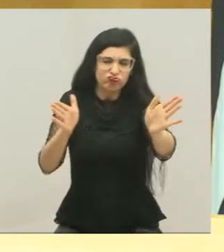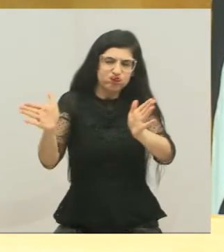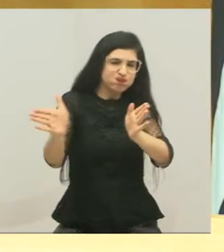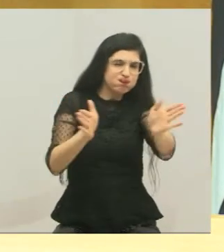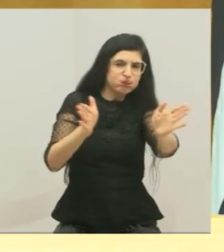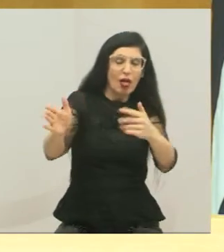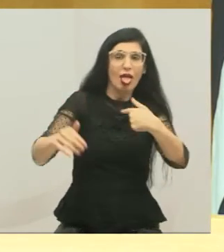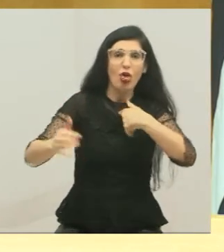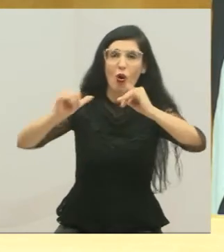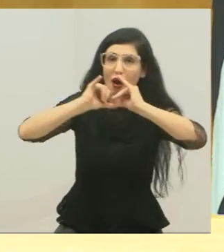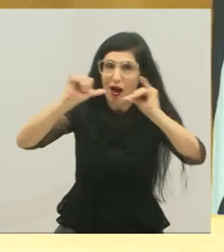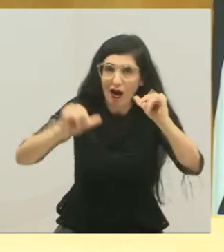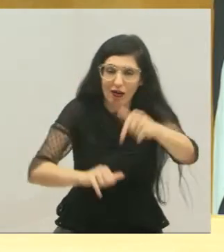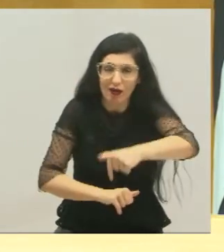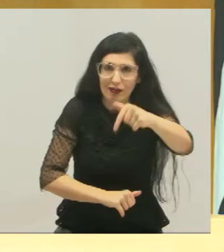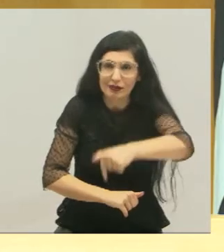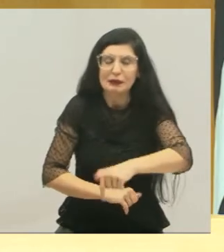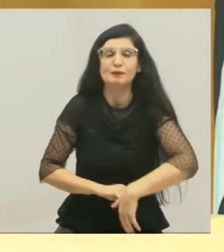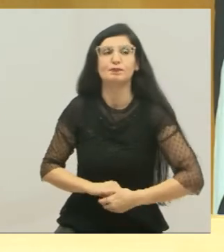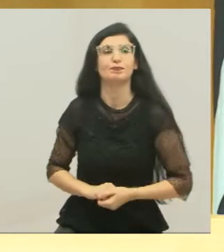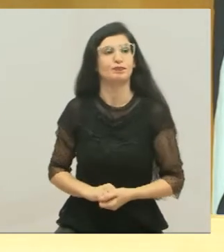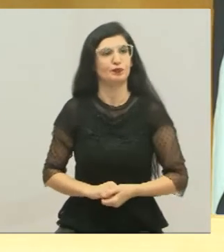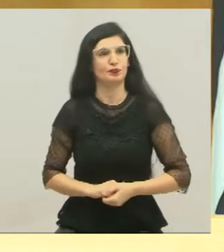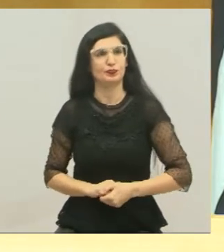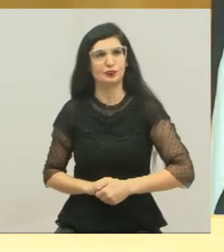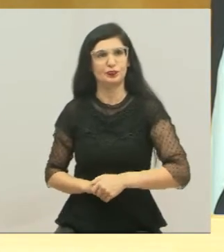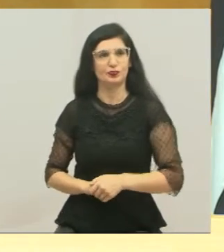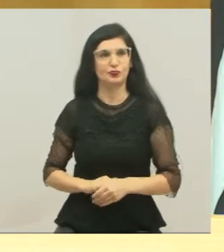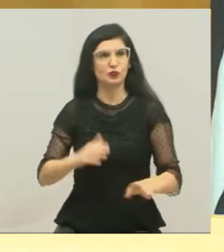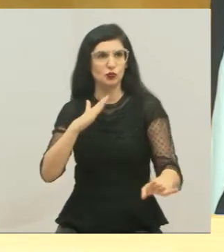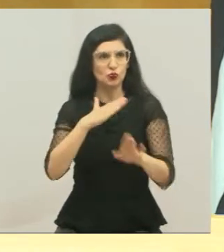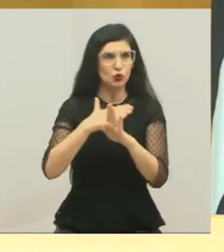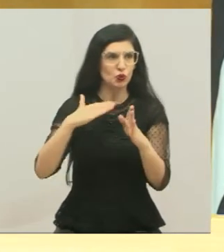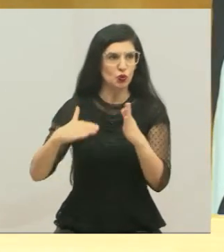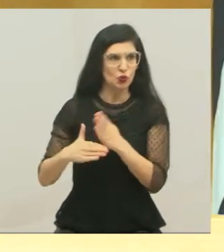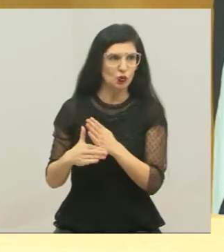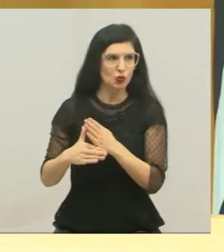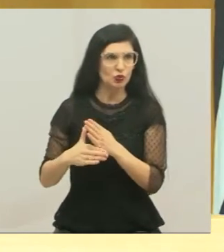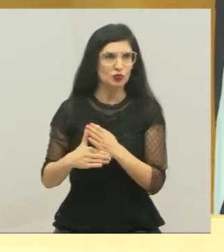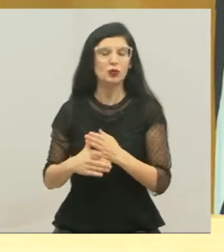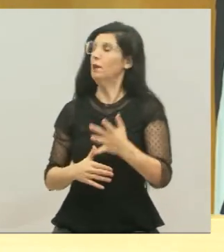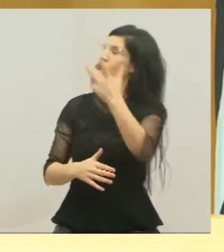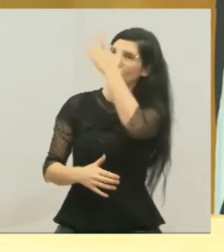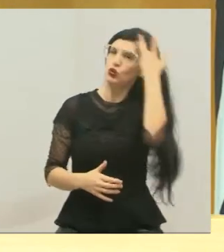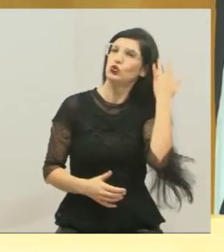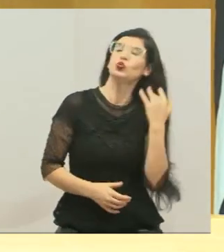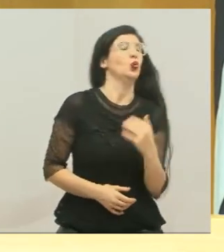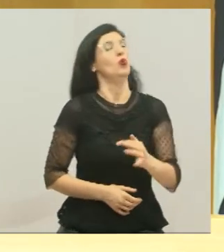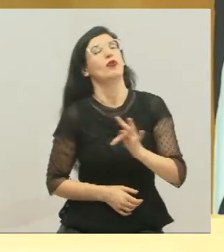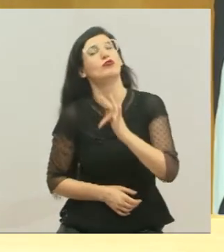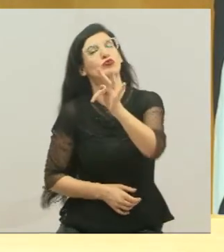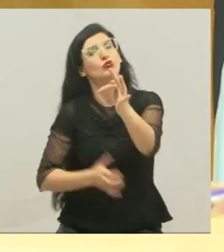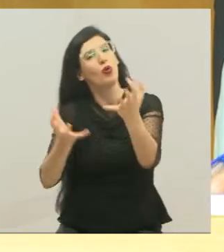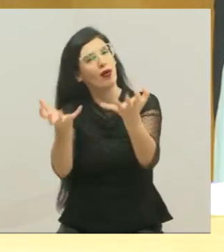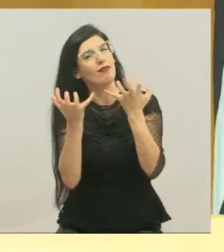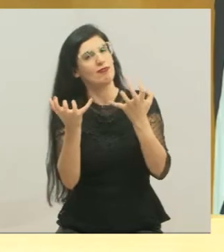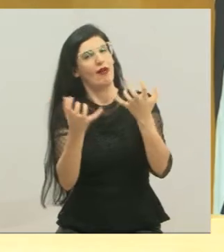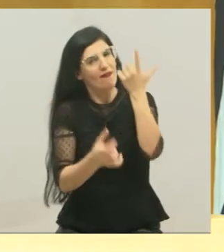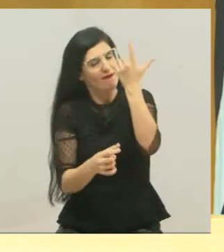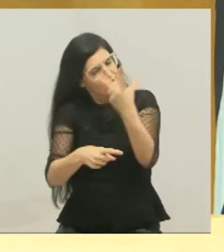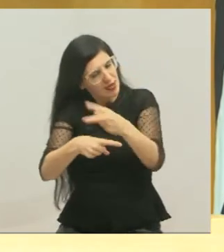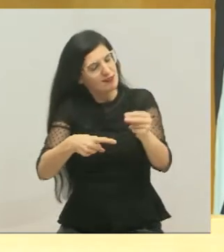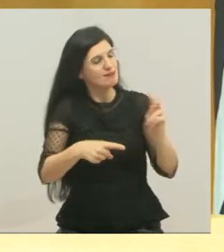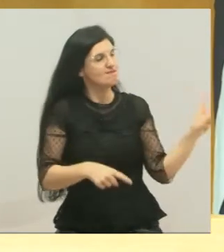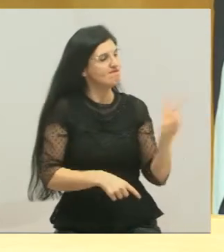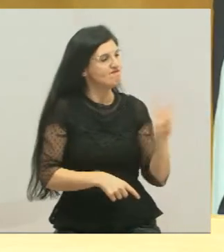E aí e para todos os candidatos né então